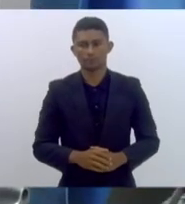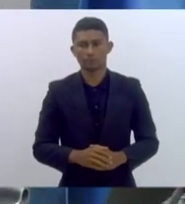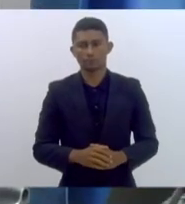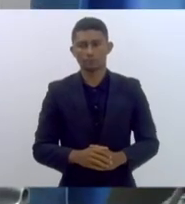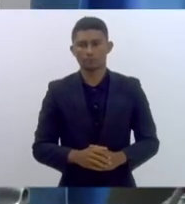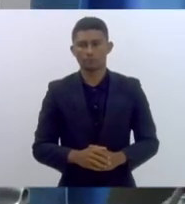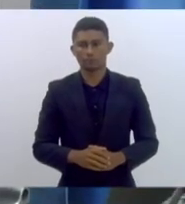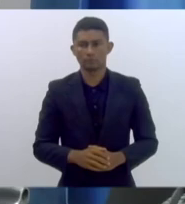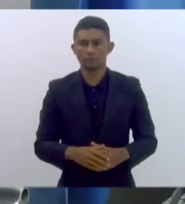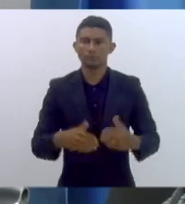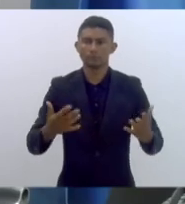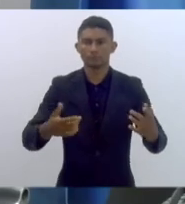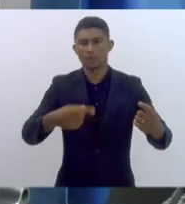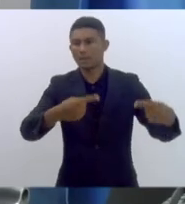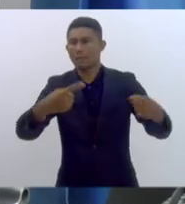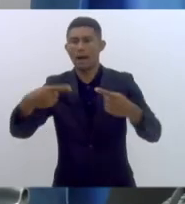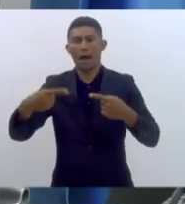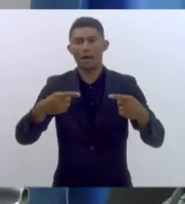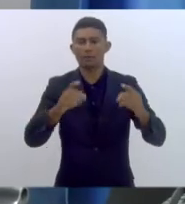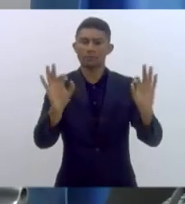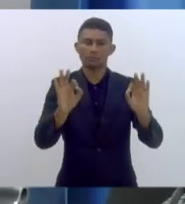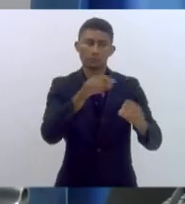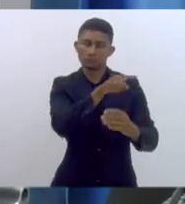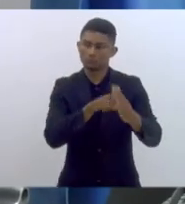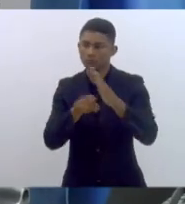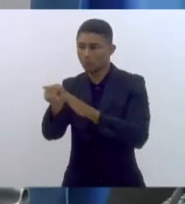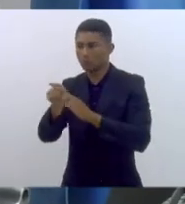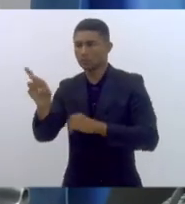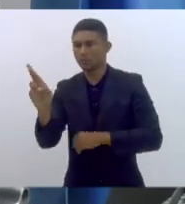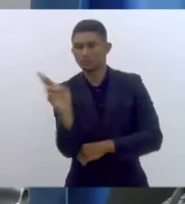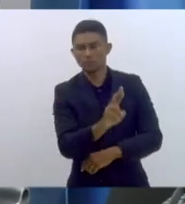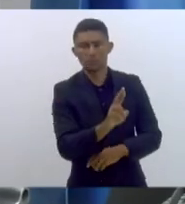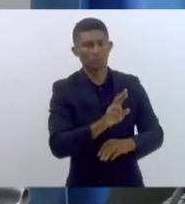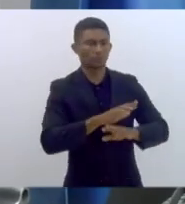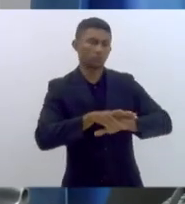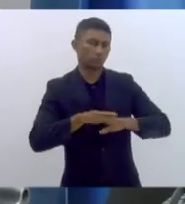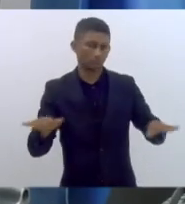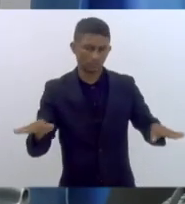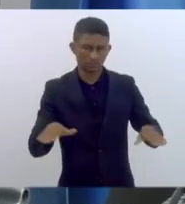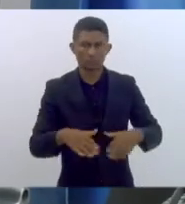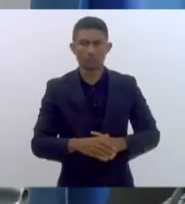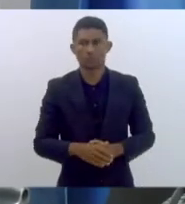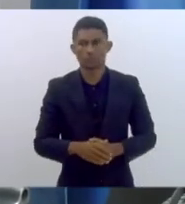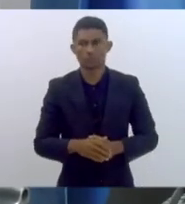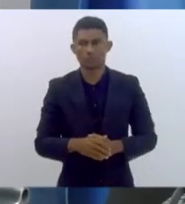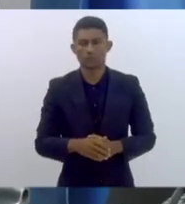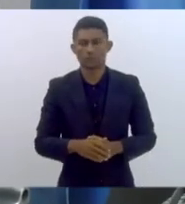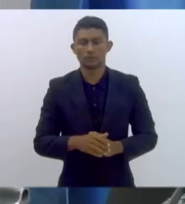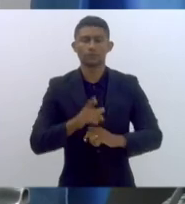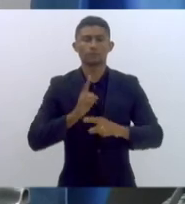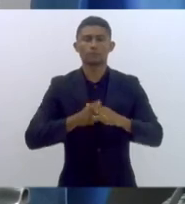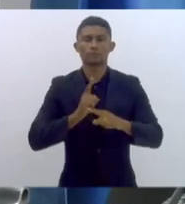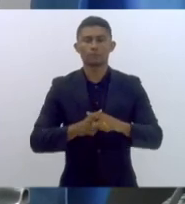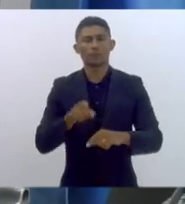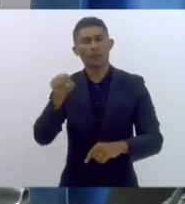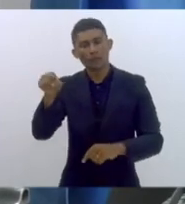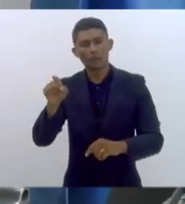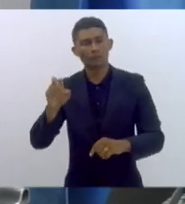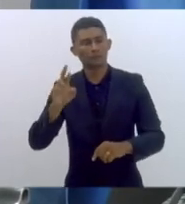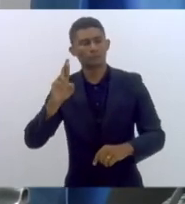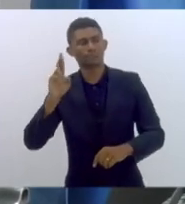Bom, olha só, sem debate, você fez a pergunta, respondeu, enfim. Porque ela não vai